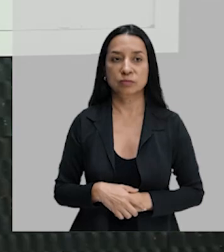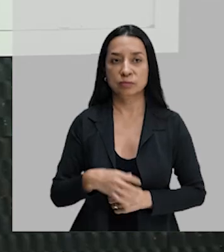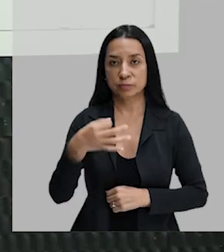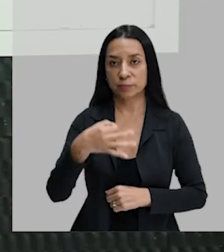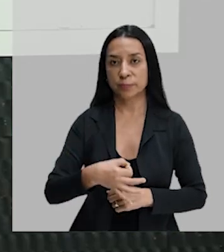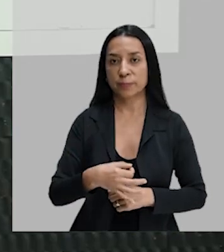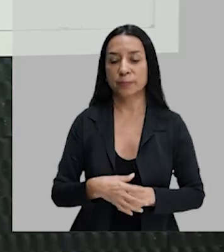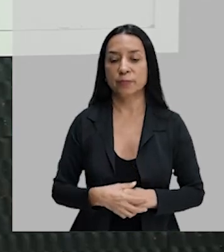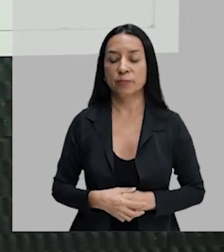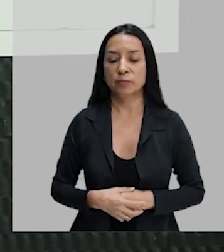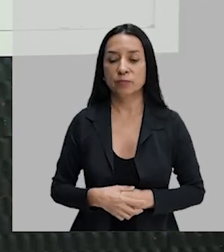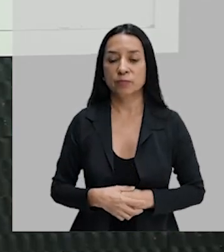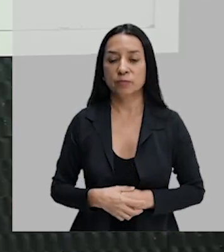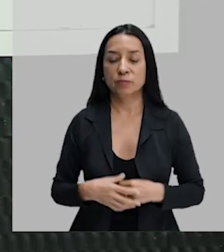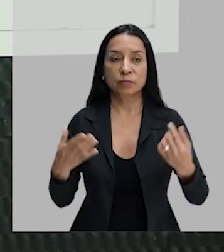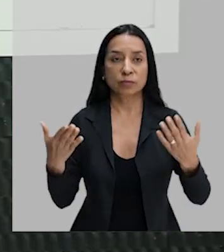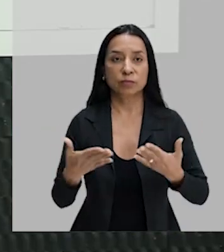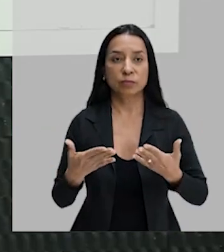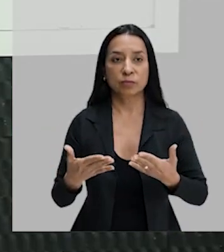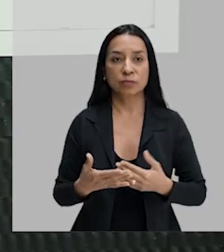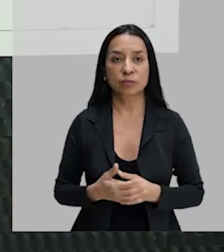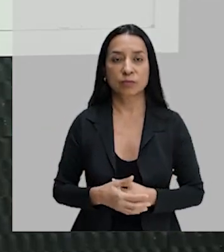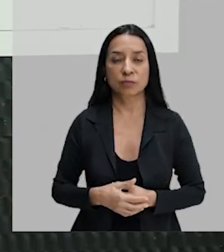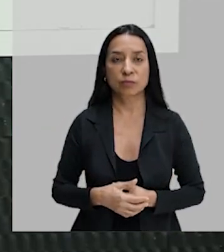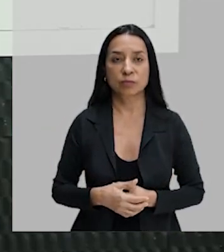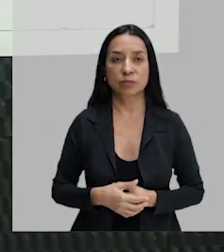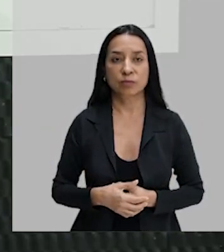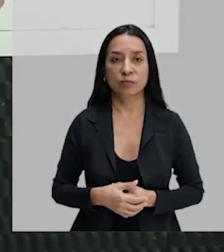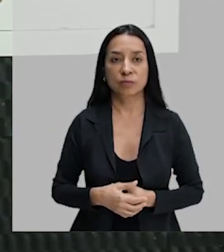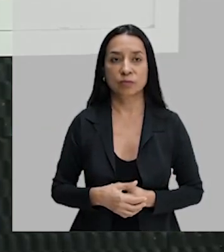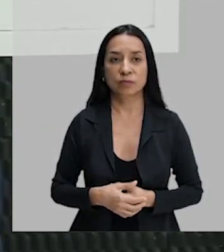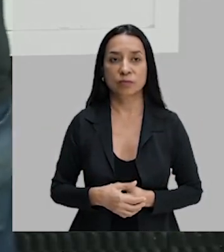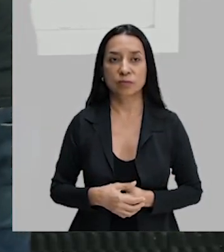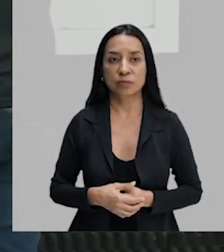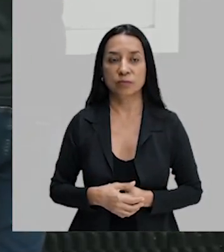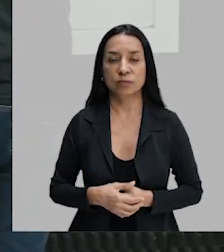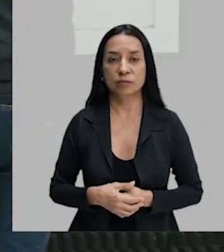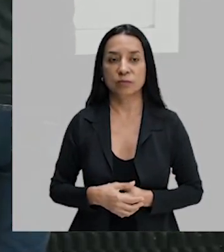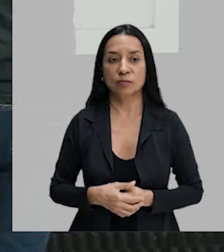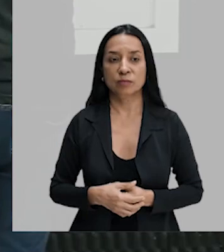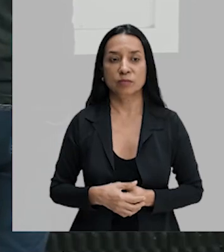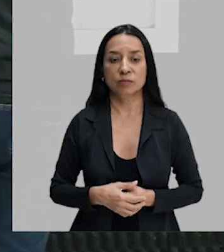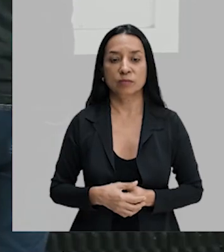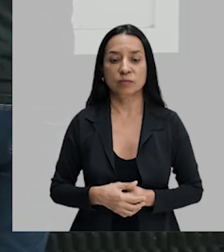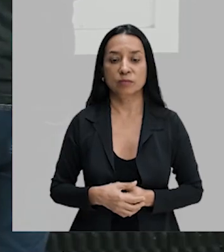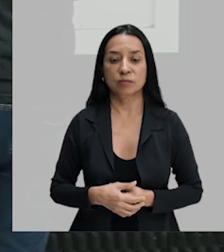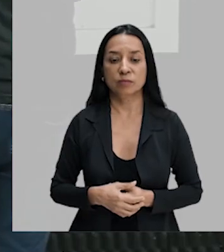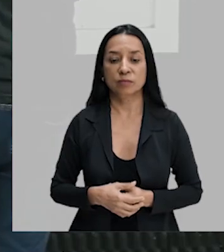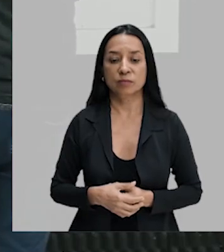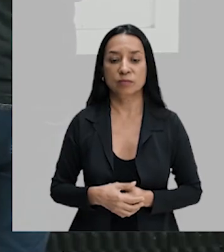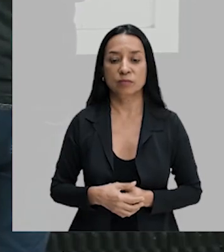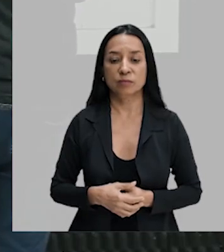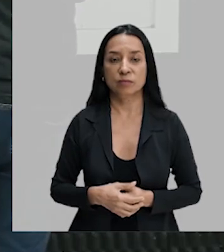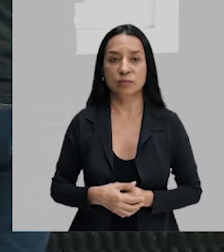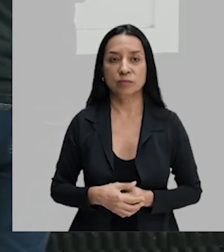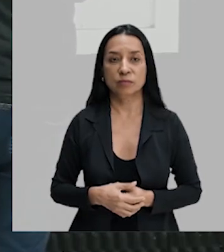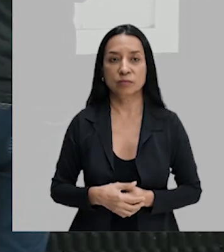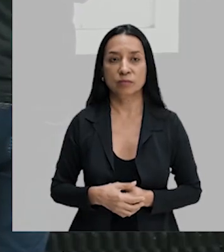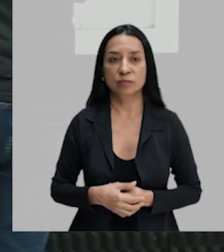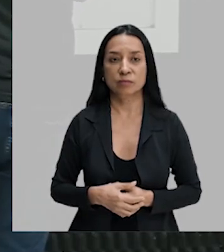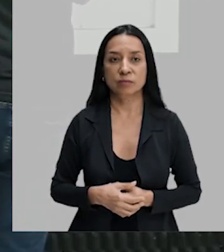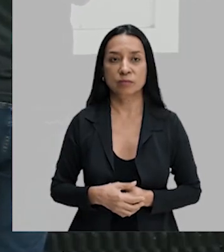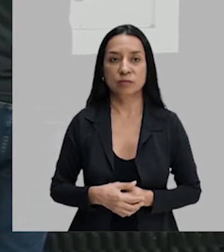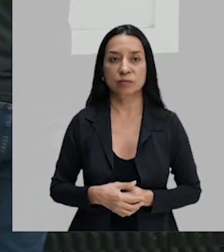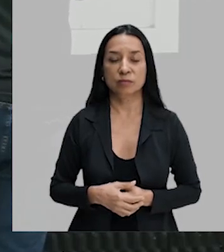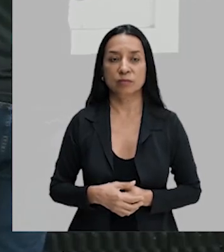certo vamos agora para outra parcela mas um vezes menos